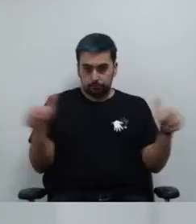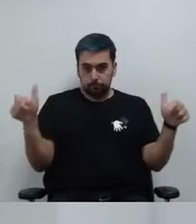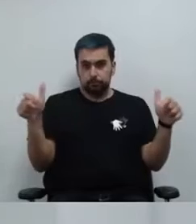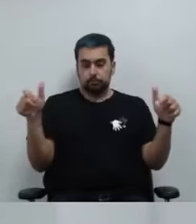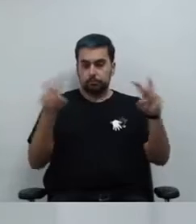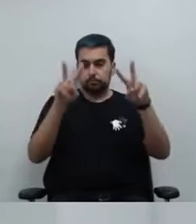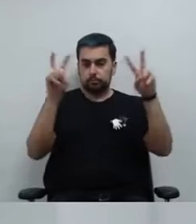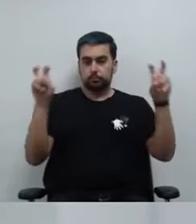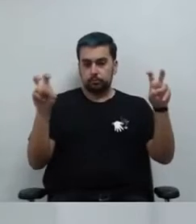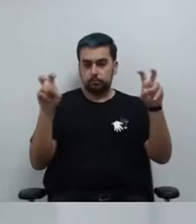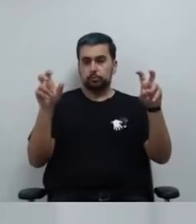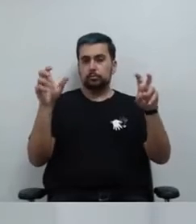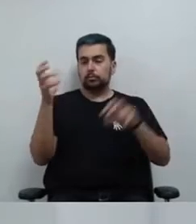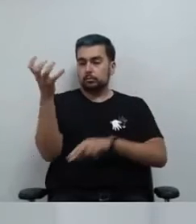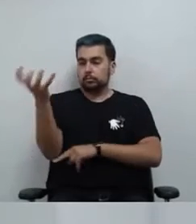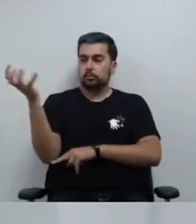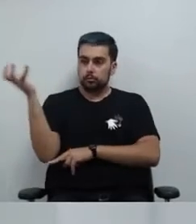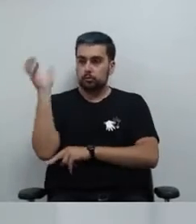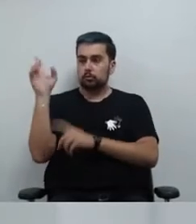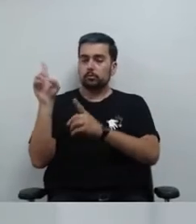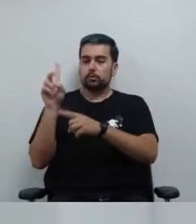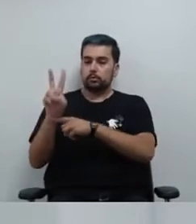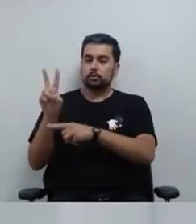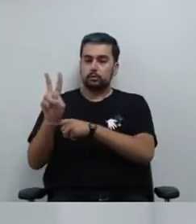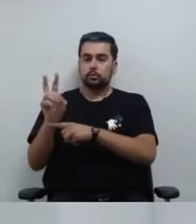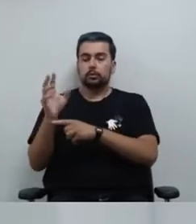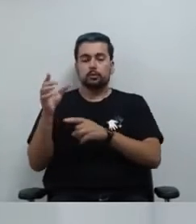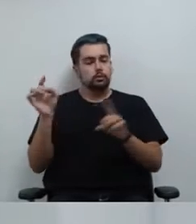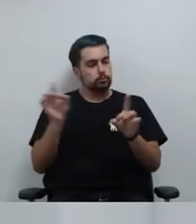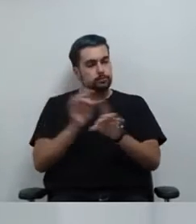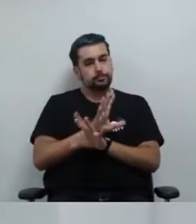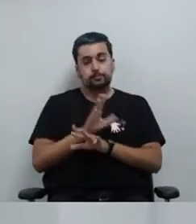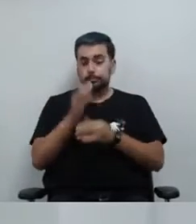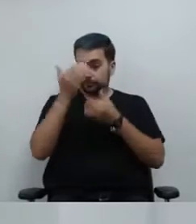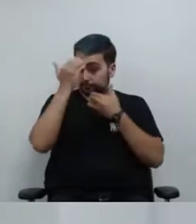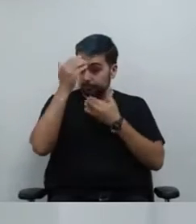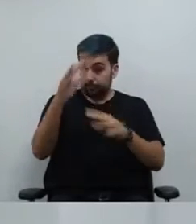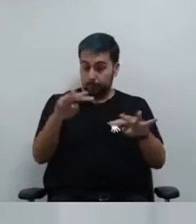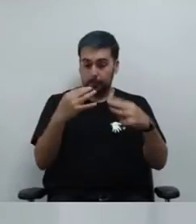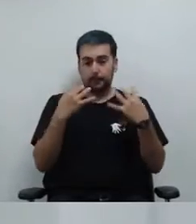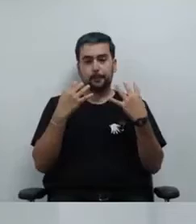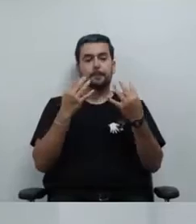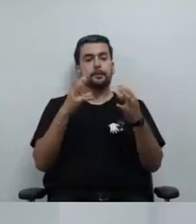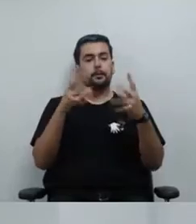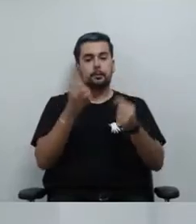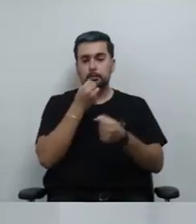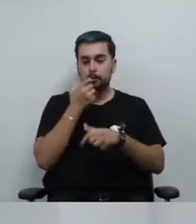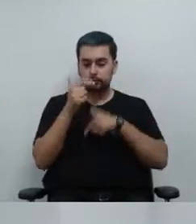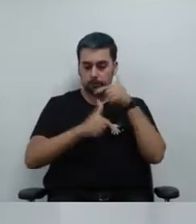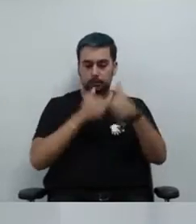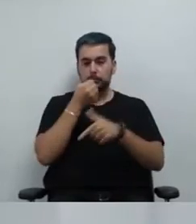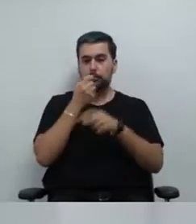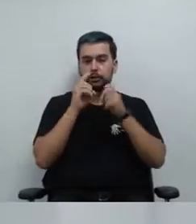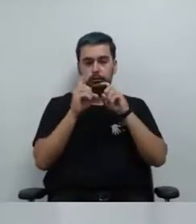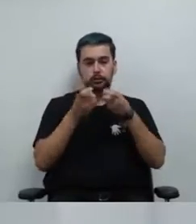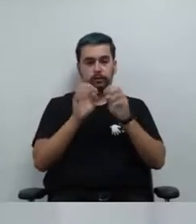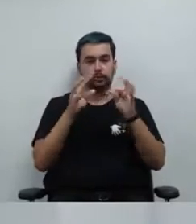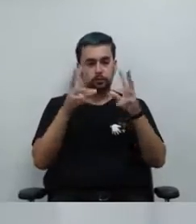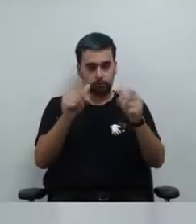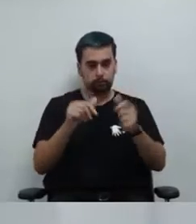questão do atendimento da população de rua. Era isso que eu queria dizer e agradeço a atenção de todos. Bom trabalho e boa reunião a todos.